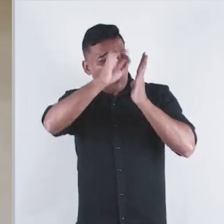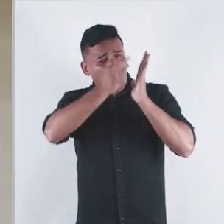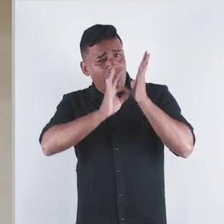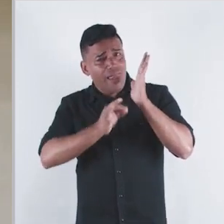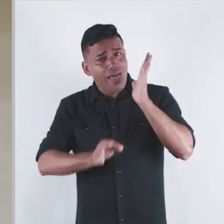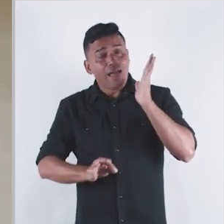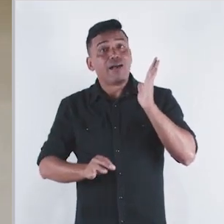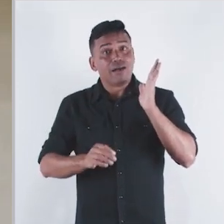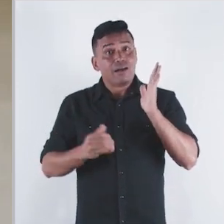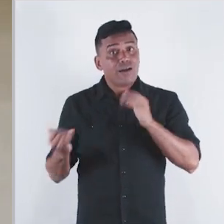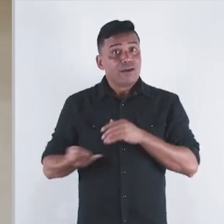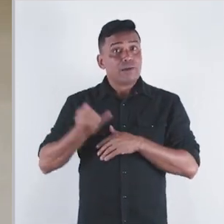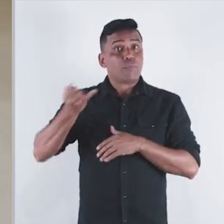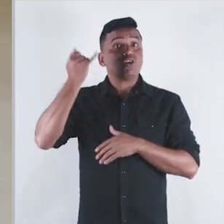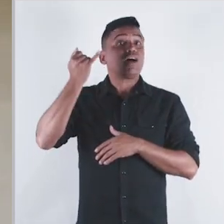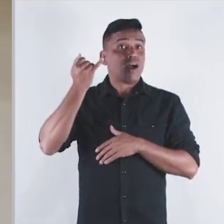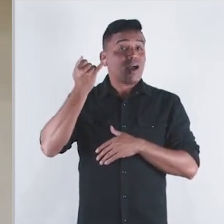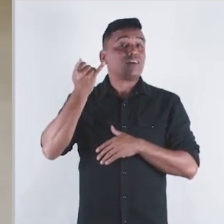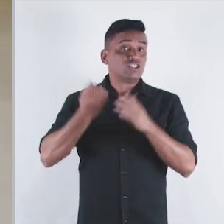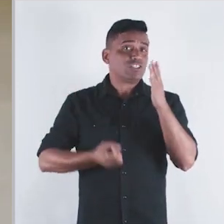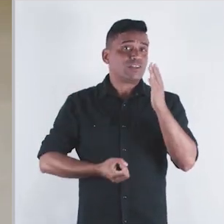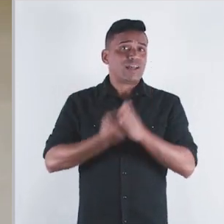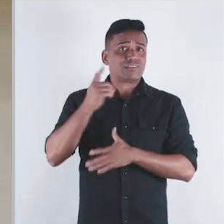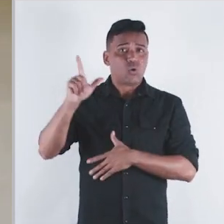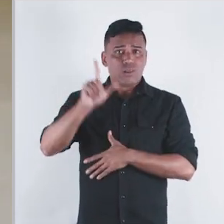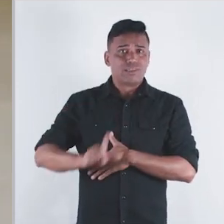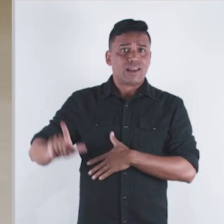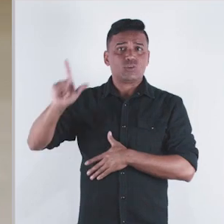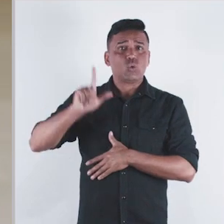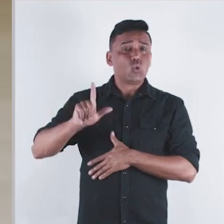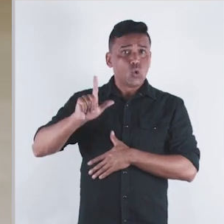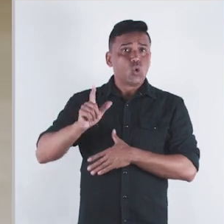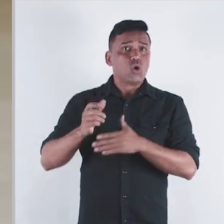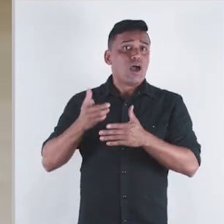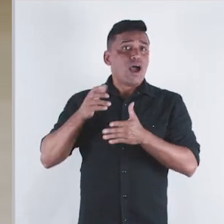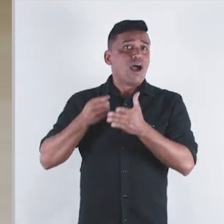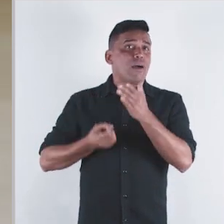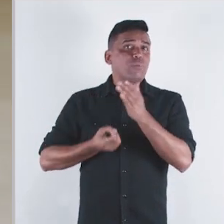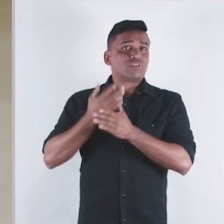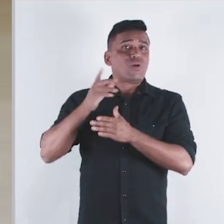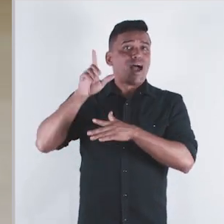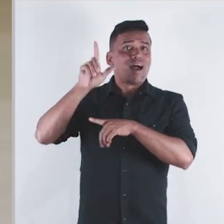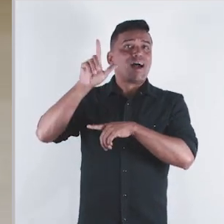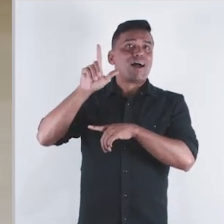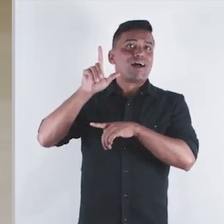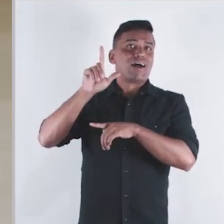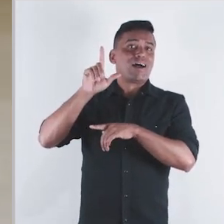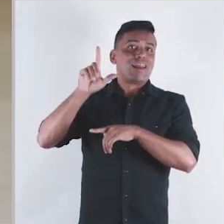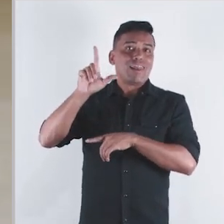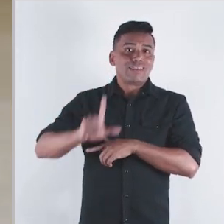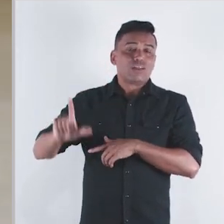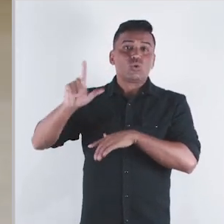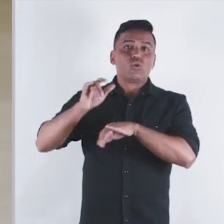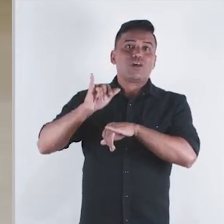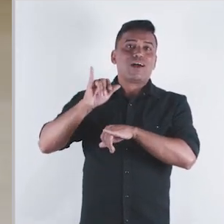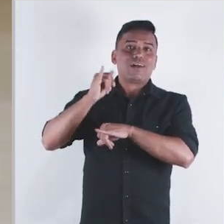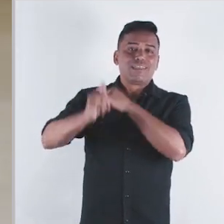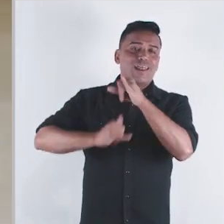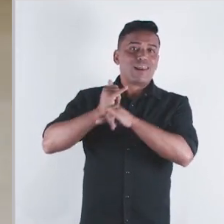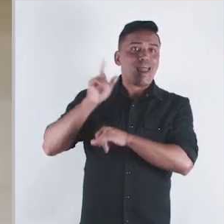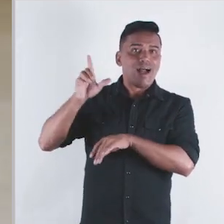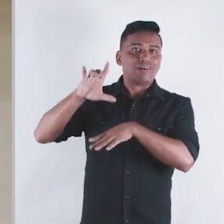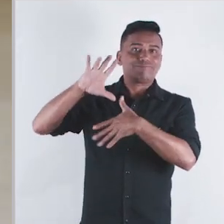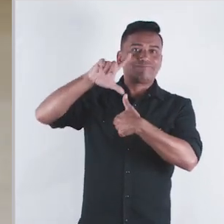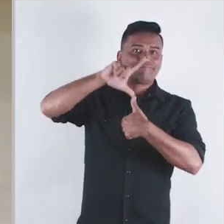no início da criação da literatura digital norte-americana. E aqui no Brasil a gente tem poucos